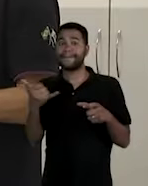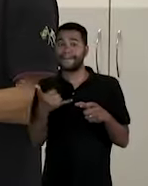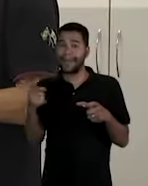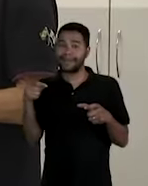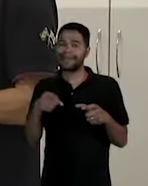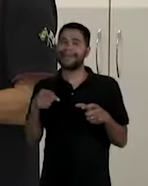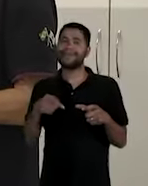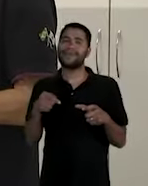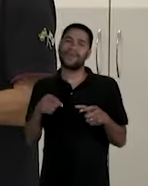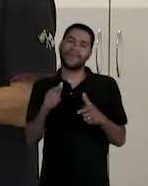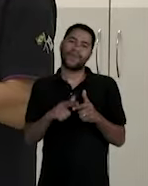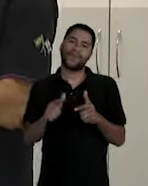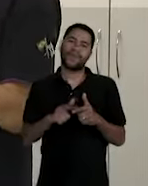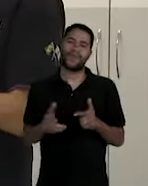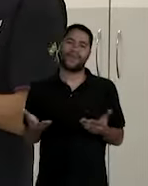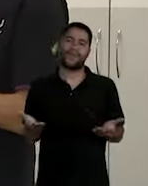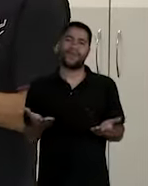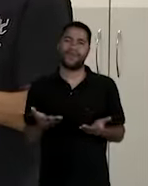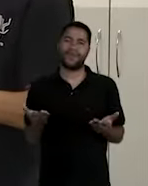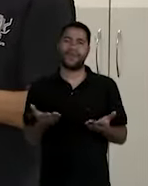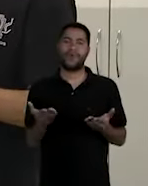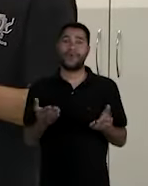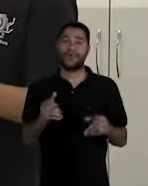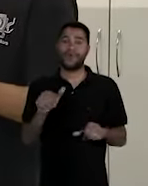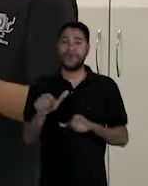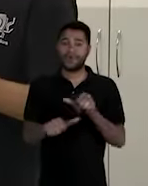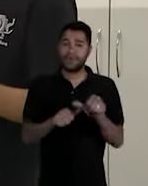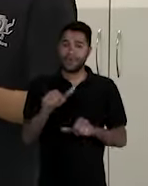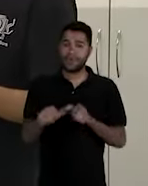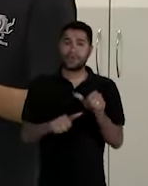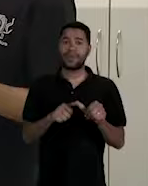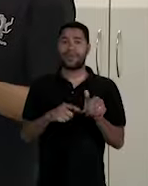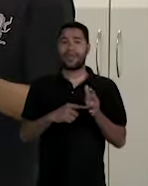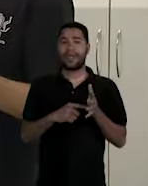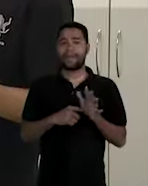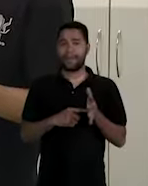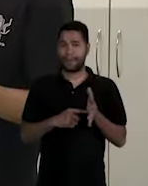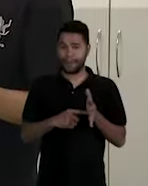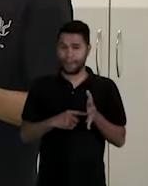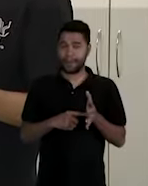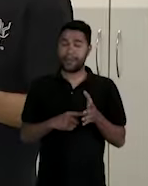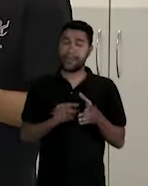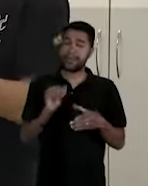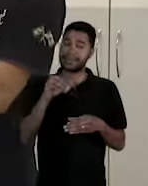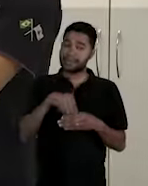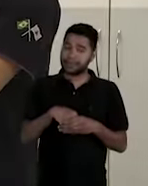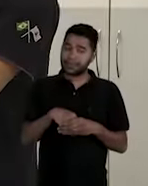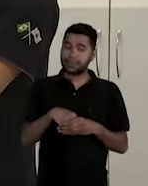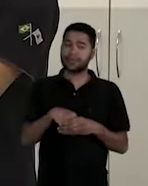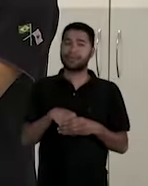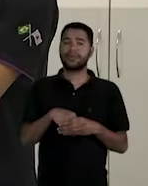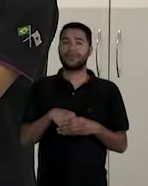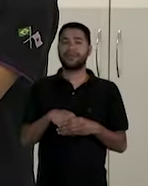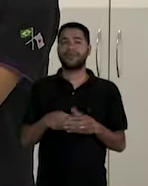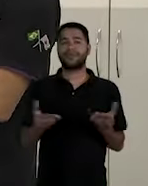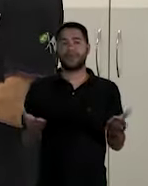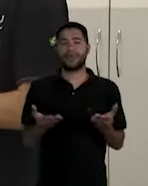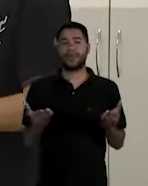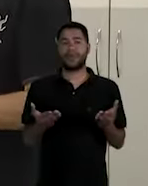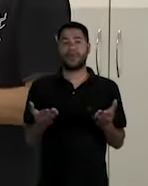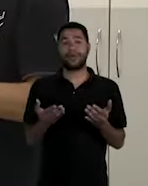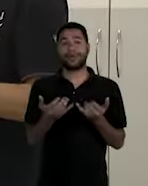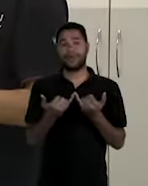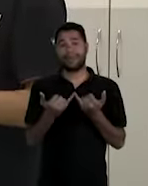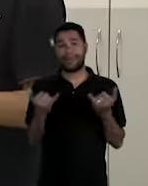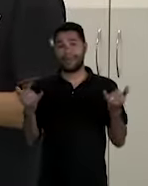grande problema hoje em dia de trocar os motores de combustão interna para os motores elétricos,